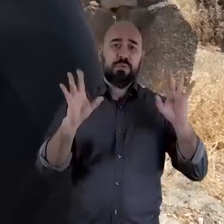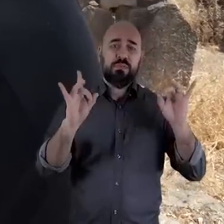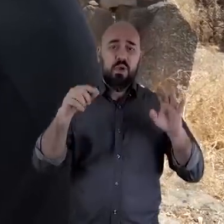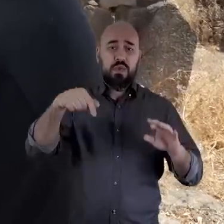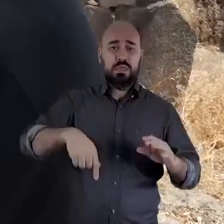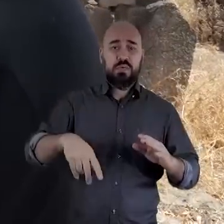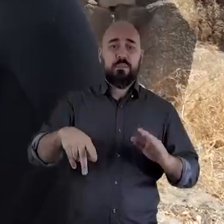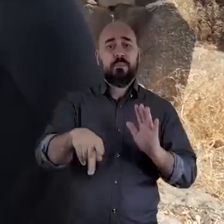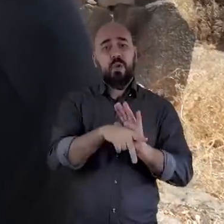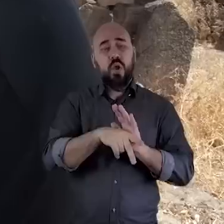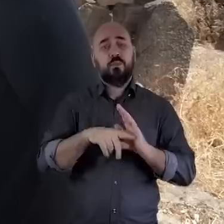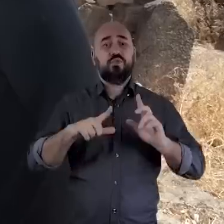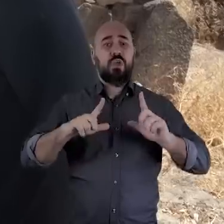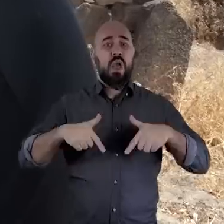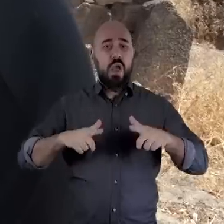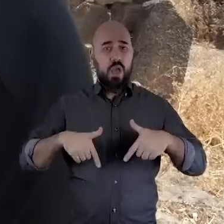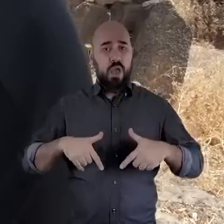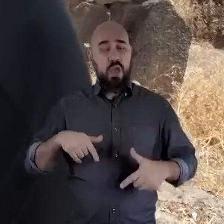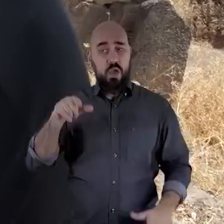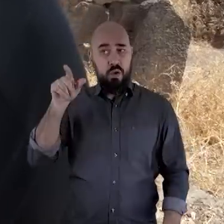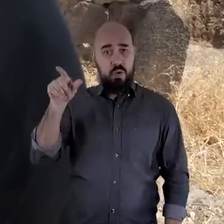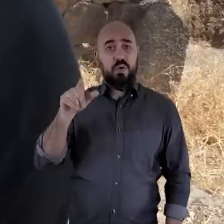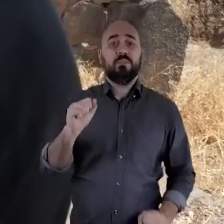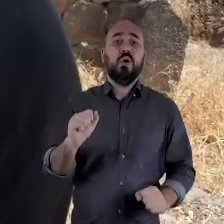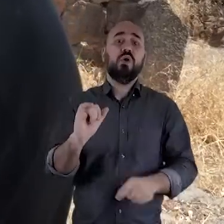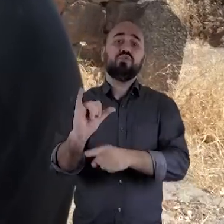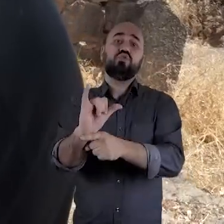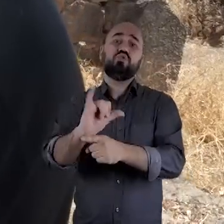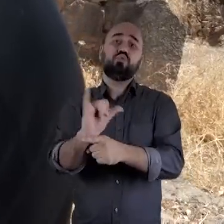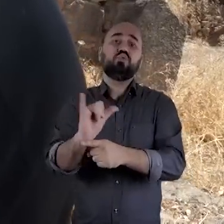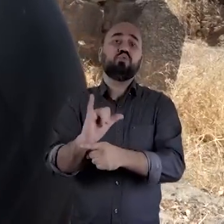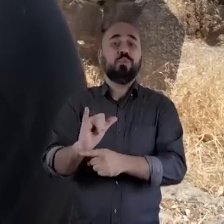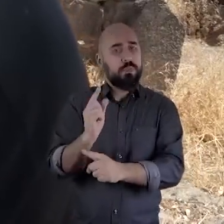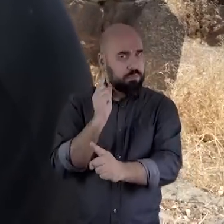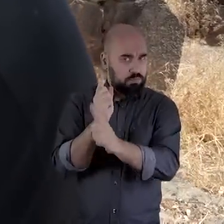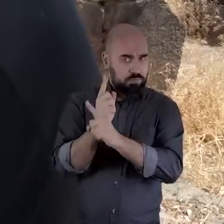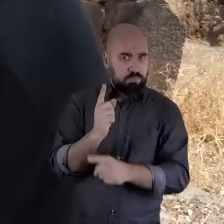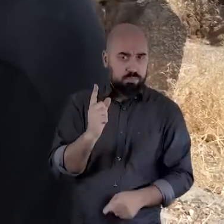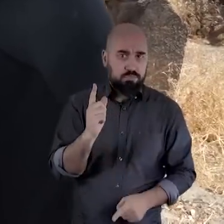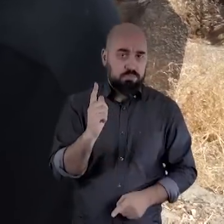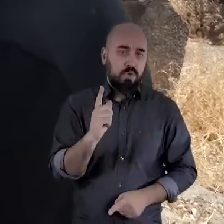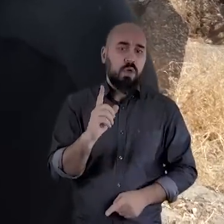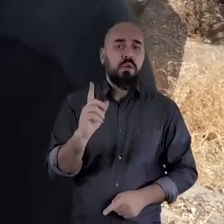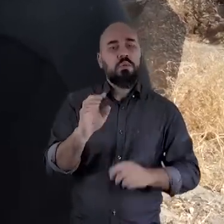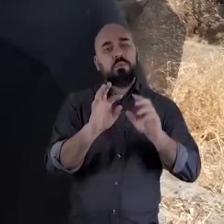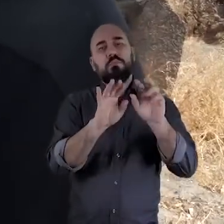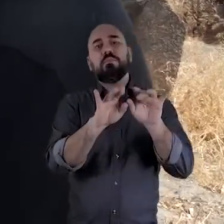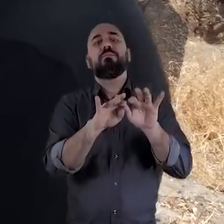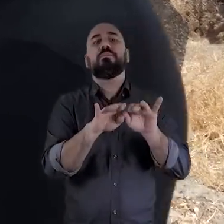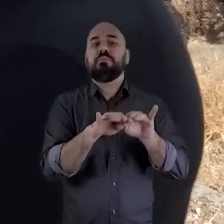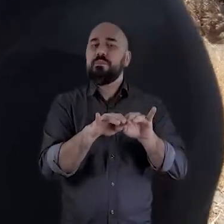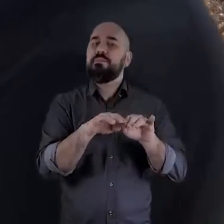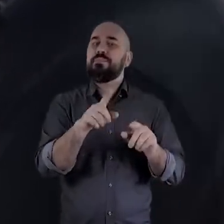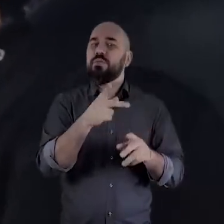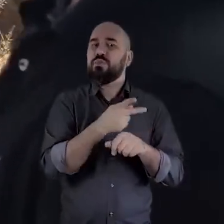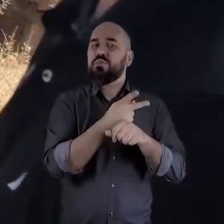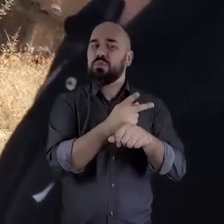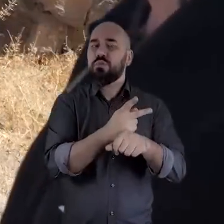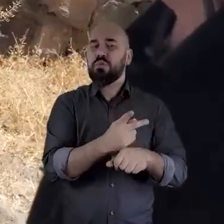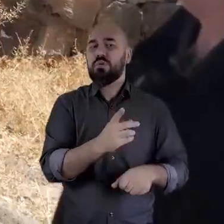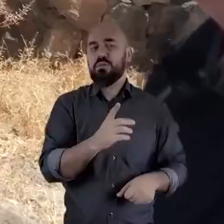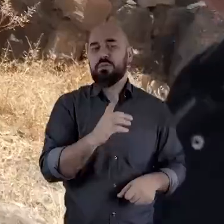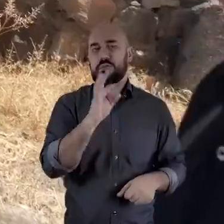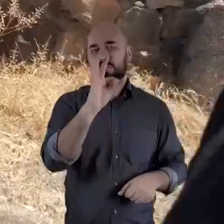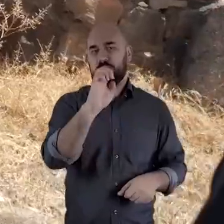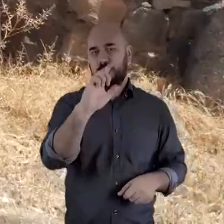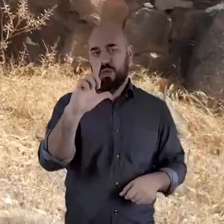que você pode encontrar no nosso canal do YouTube. Você vai lá, YouTube, no canal Evidências NT. Aliás, já fica o convite para